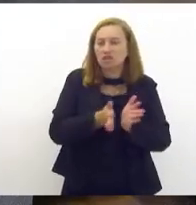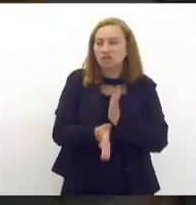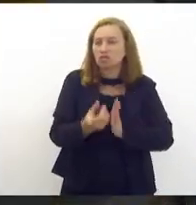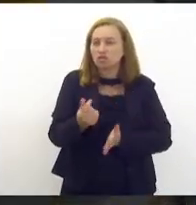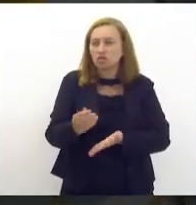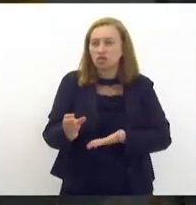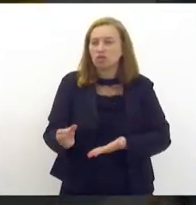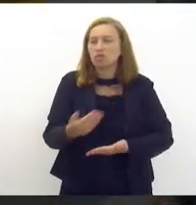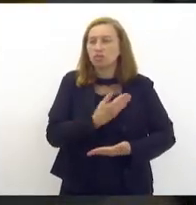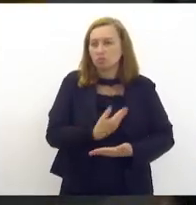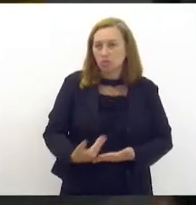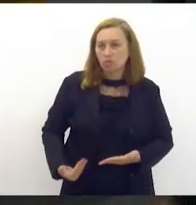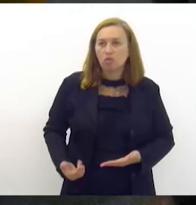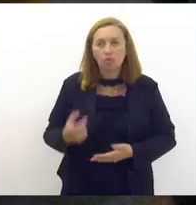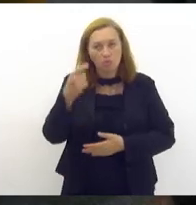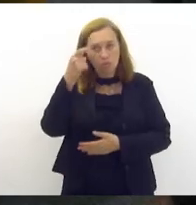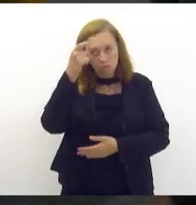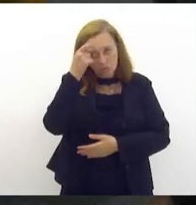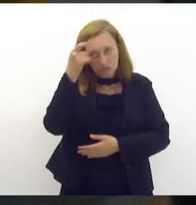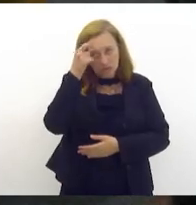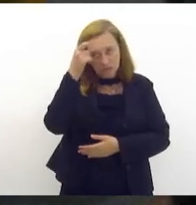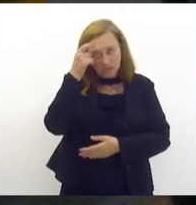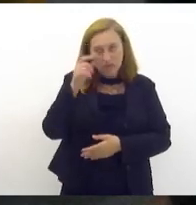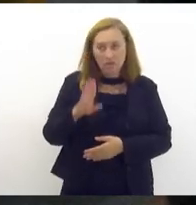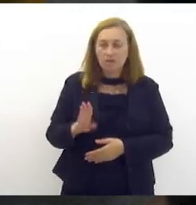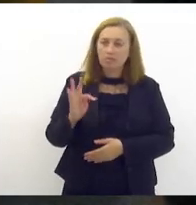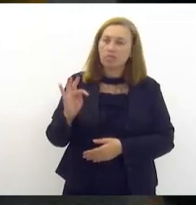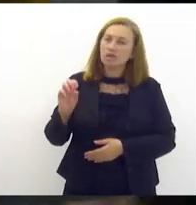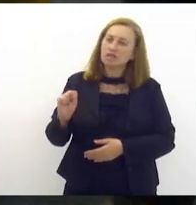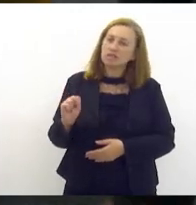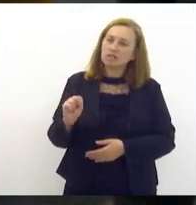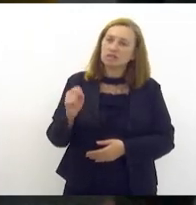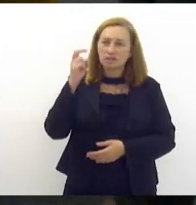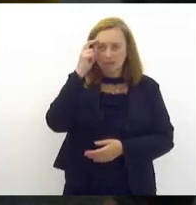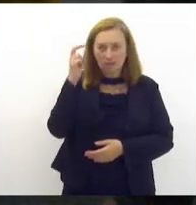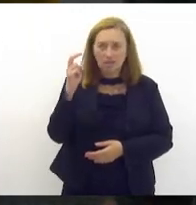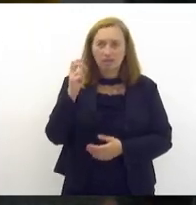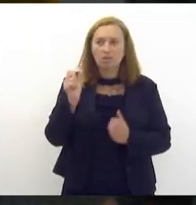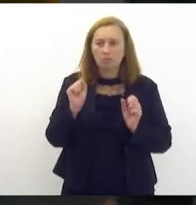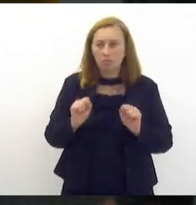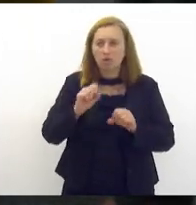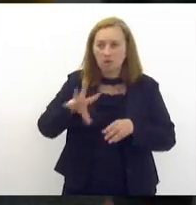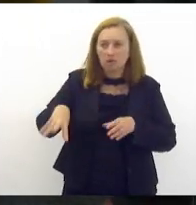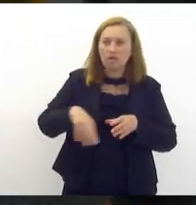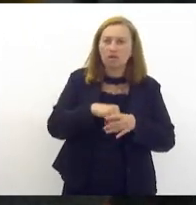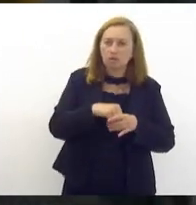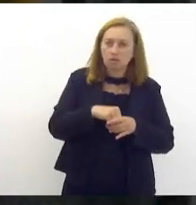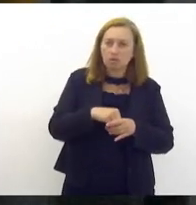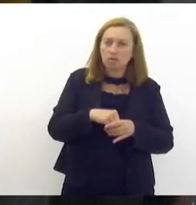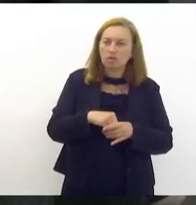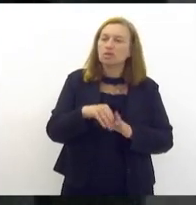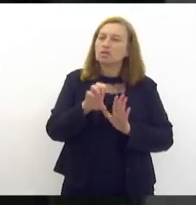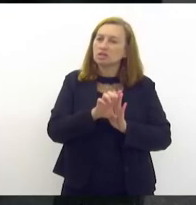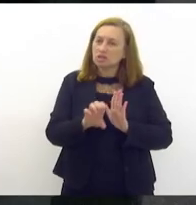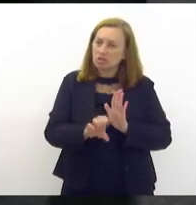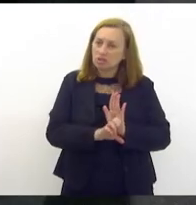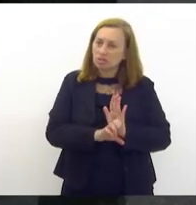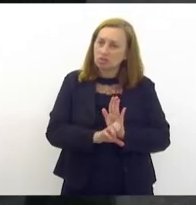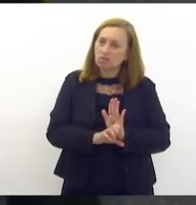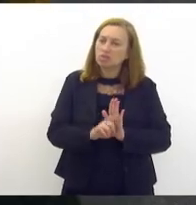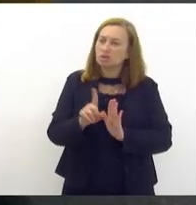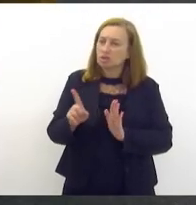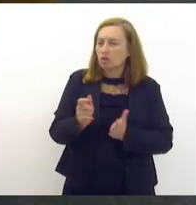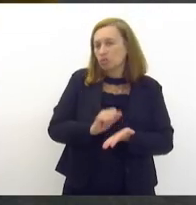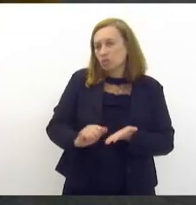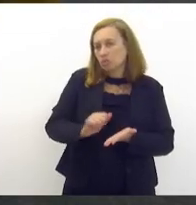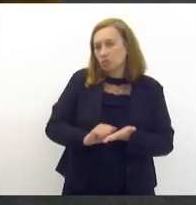público. Daí esse conceito de blitz inteligente, que eu acho que pode perfeitamente ser incorporado nesse estatuto que vocês estão redigindo e